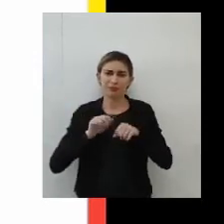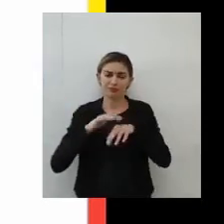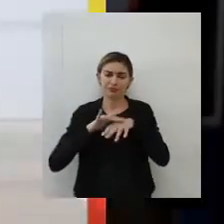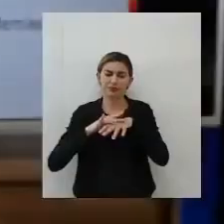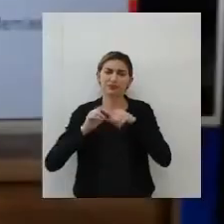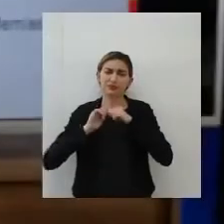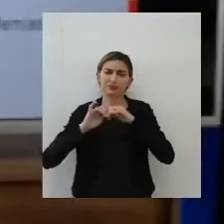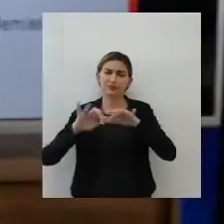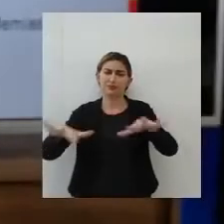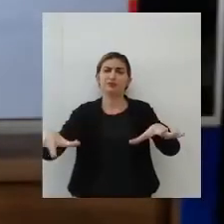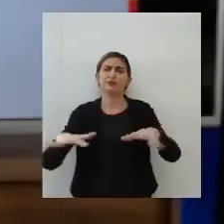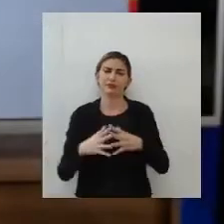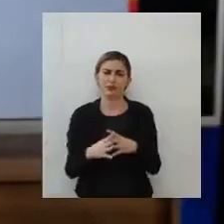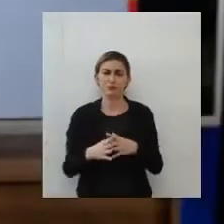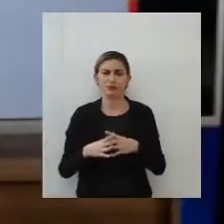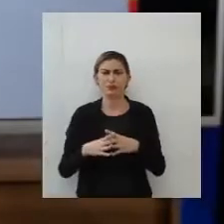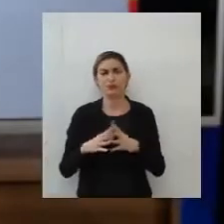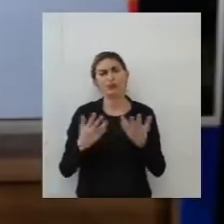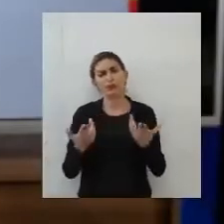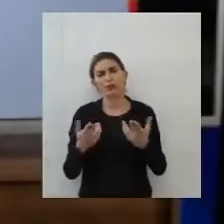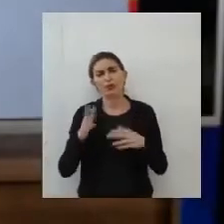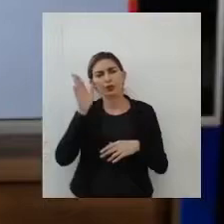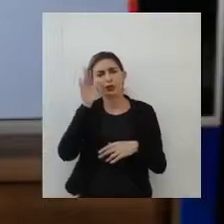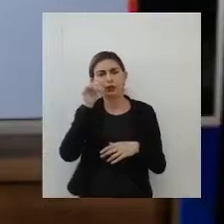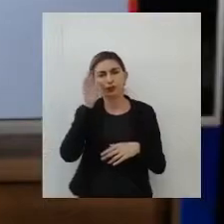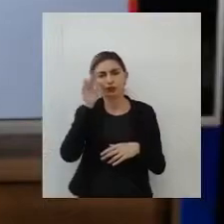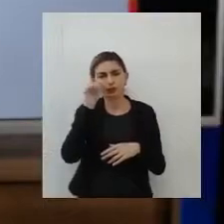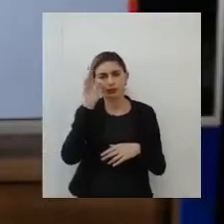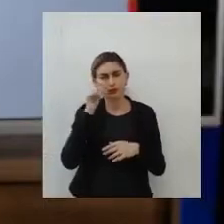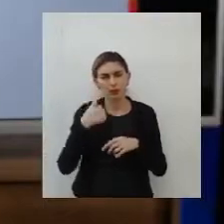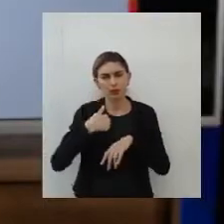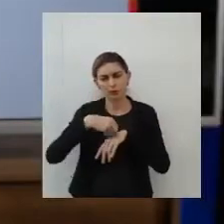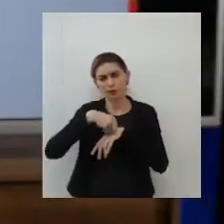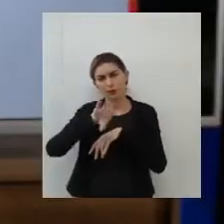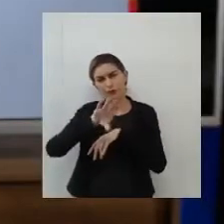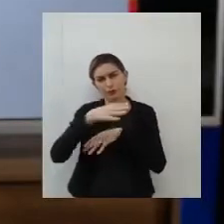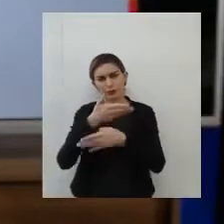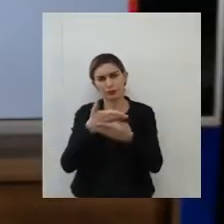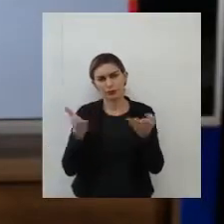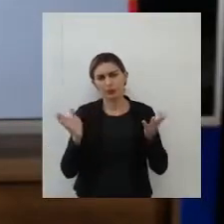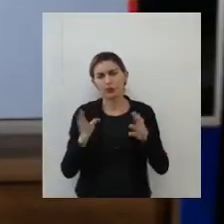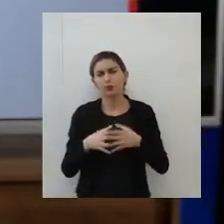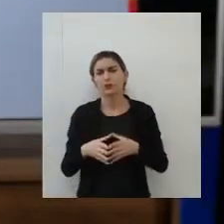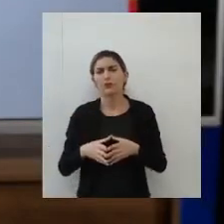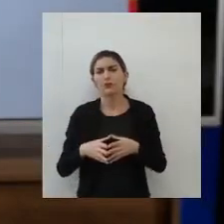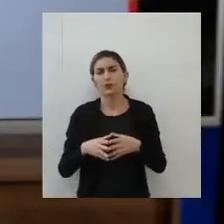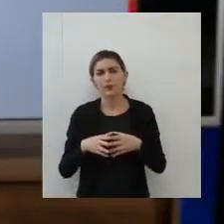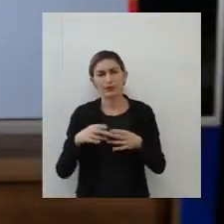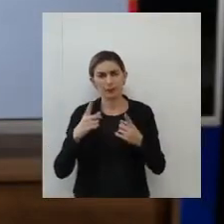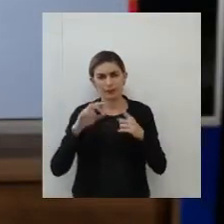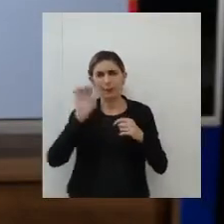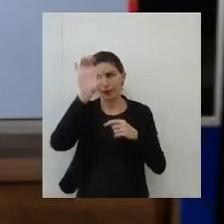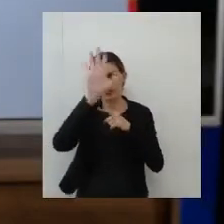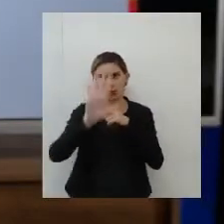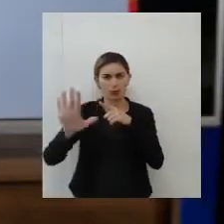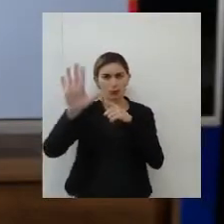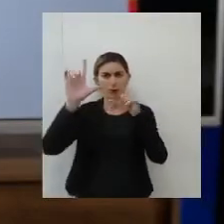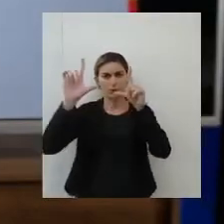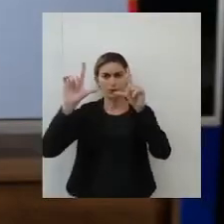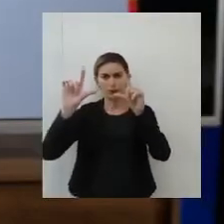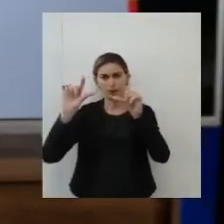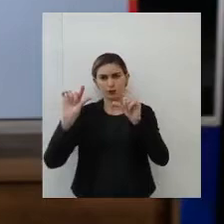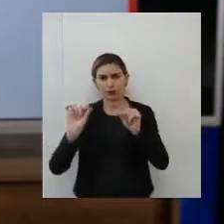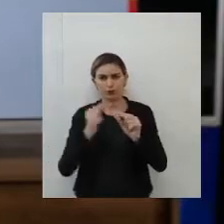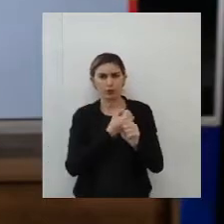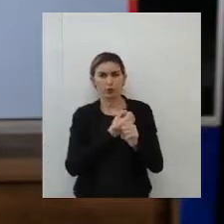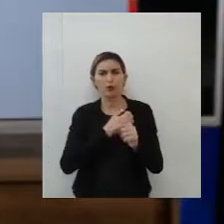Volta aqui para o tio Pimpão. Uma curiosidade que eu trago para você agora. A Europa reduziu o